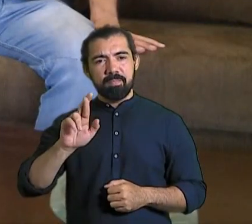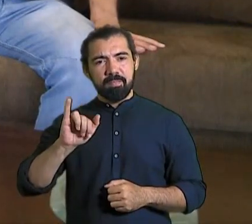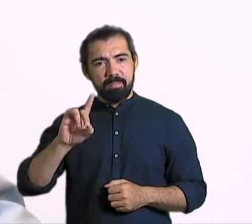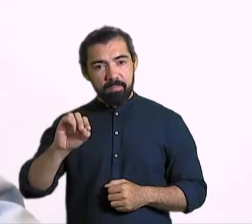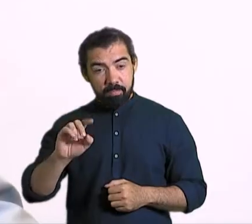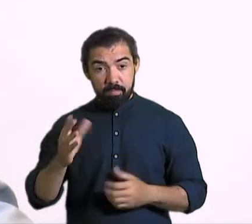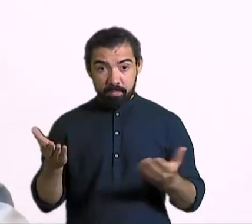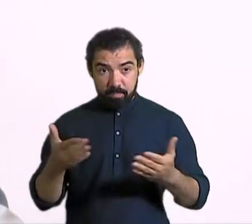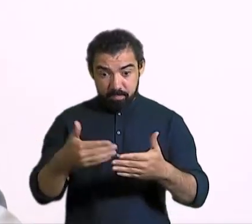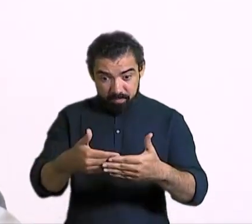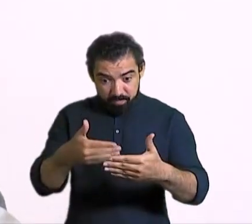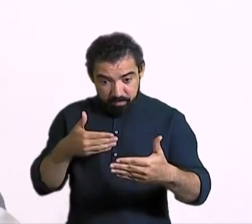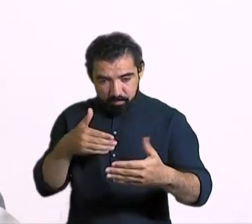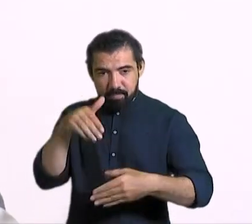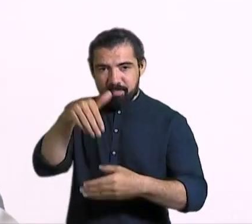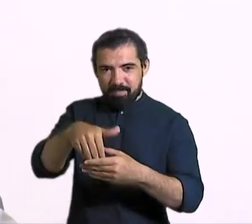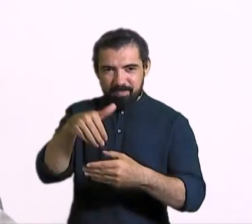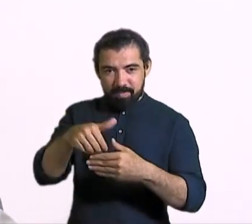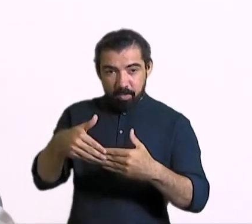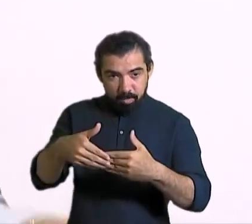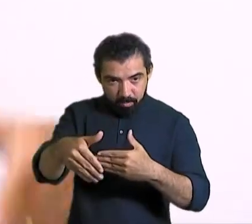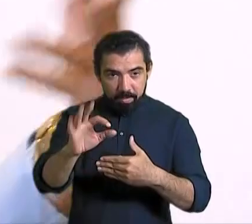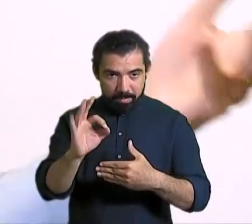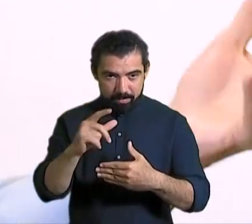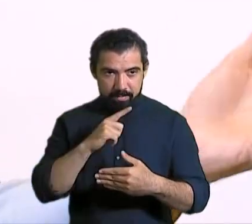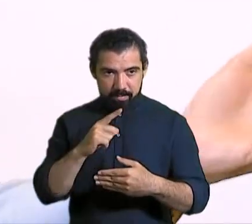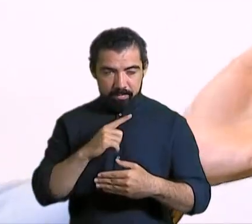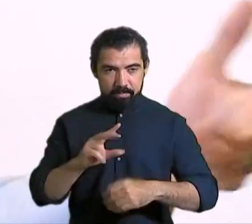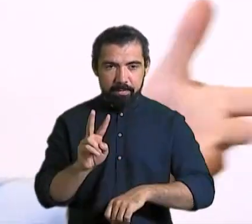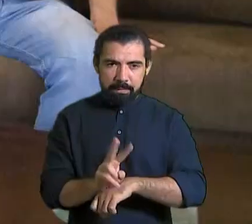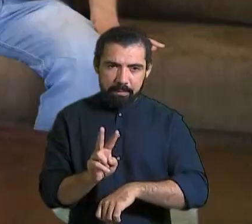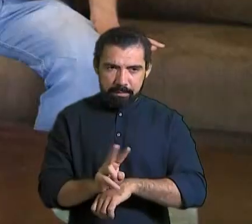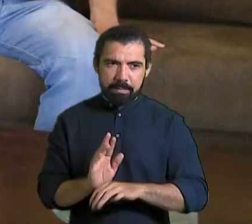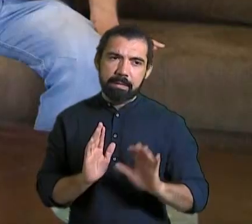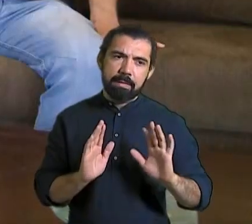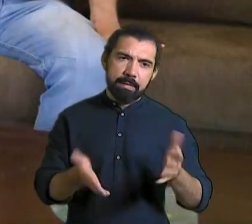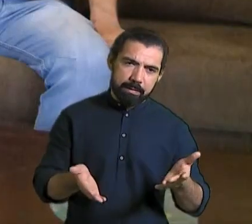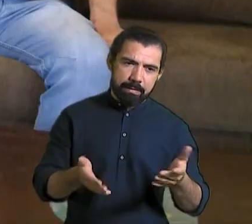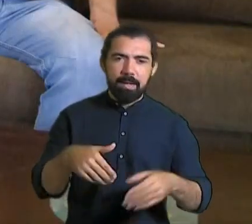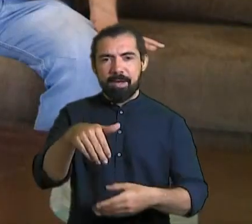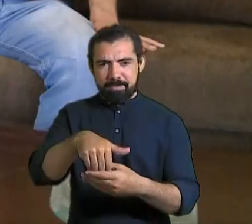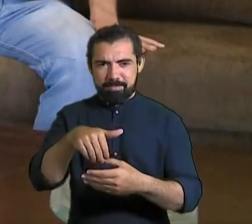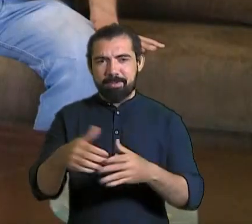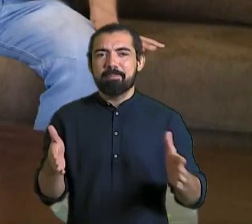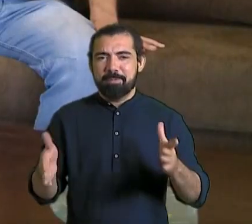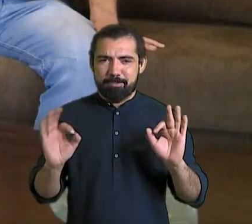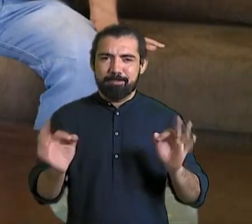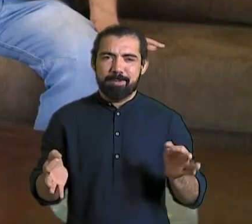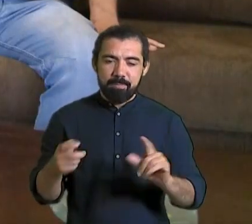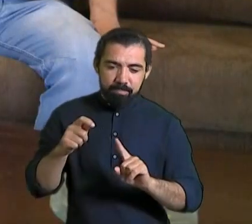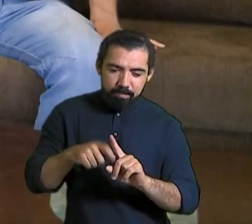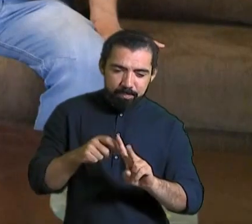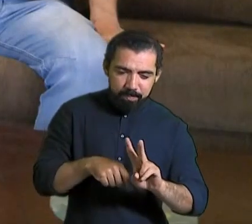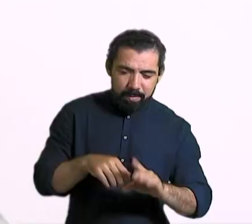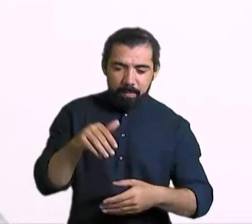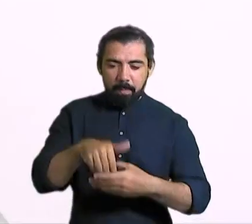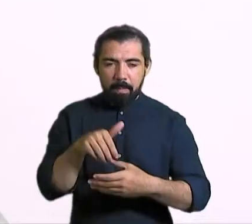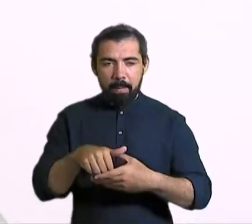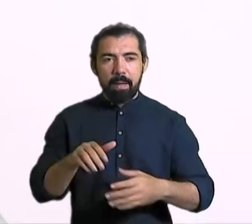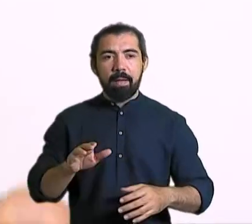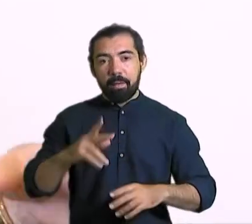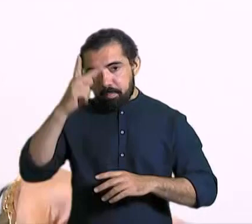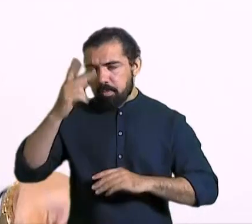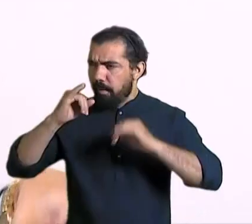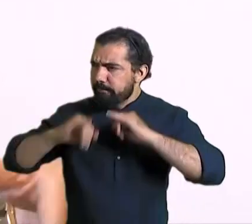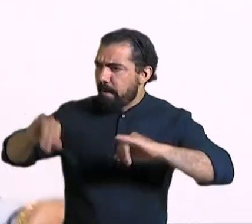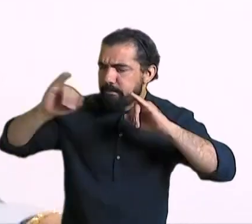período pré-eleitoral, né? Aliás, ele já é eleitoral, né? Eleitoral. Já estão em plena campanha. E a